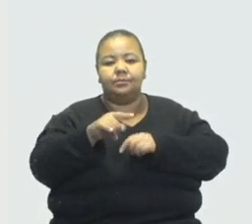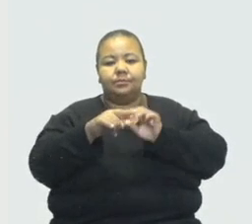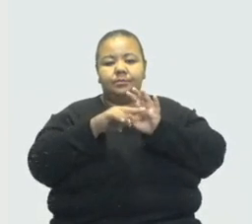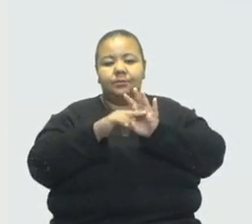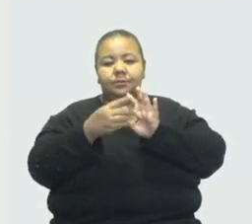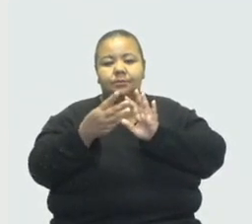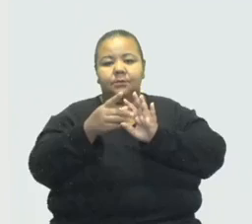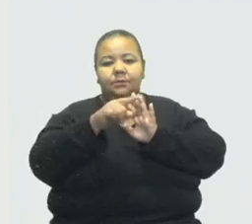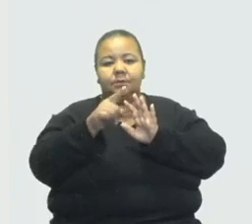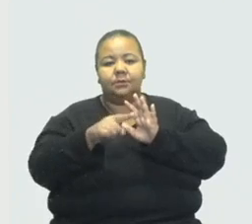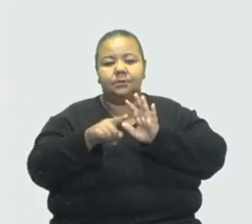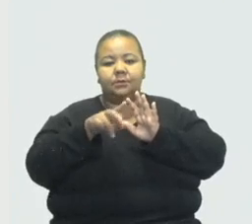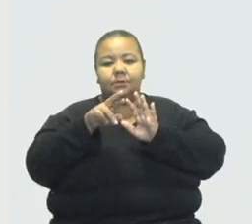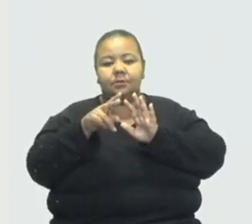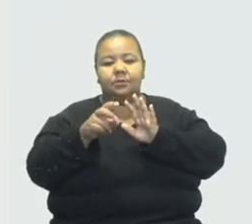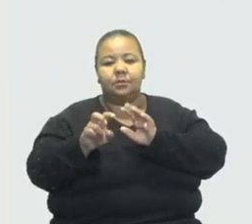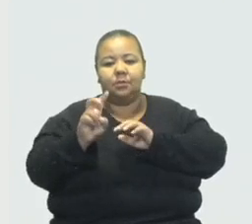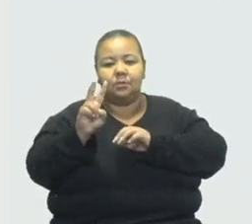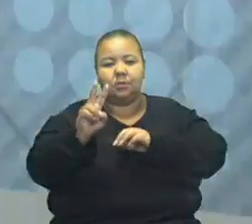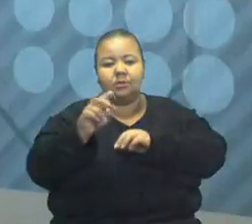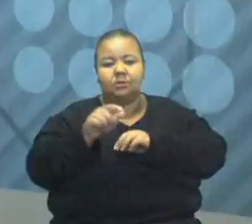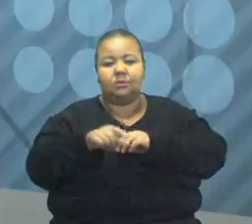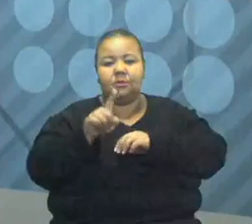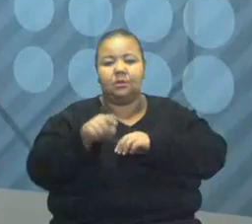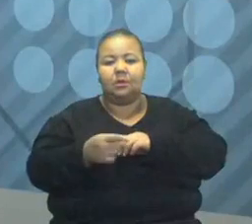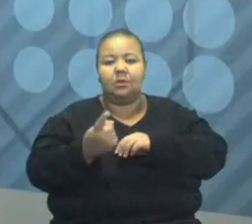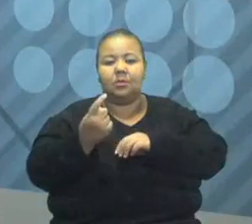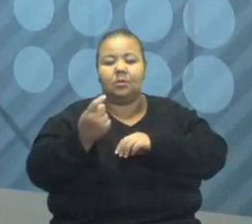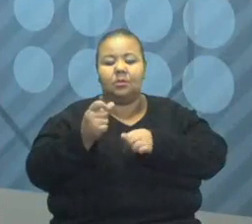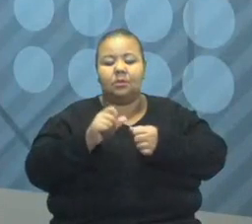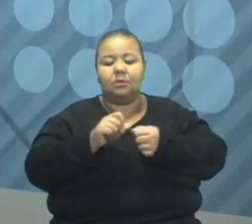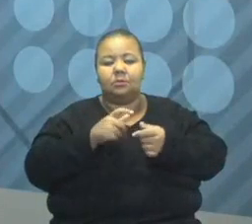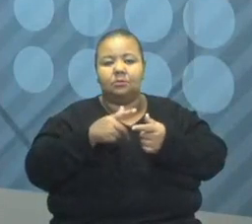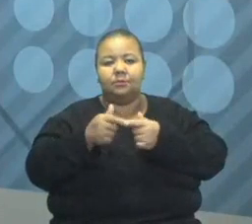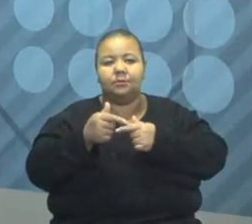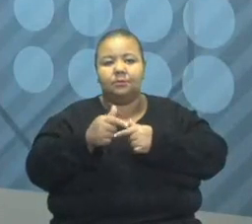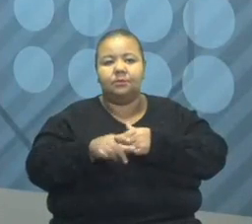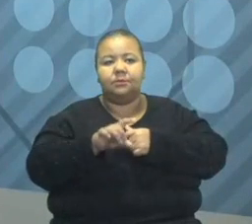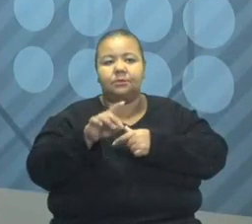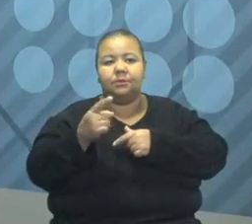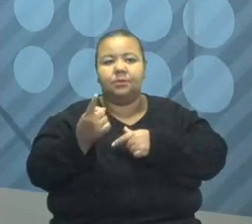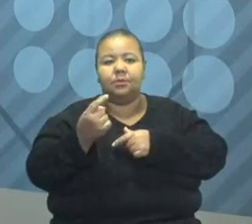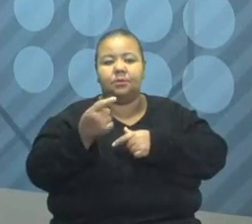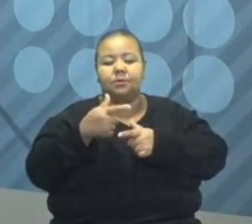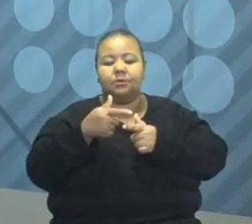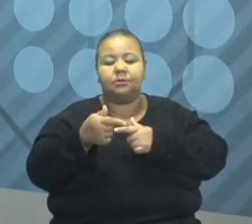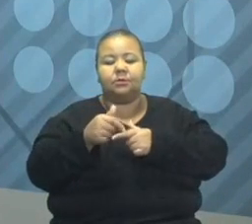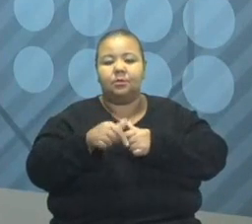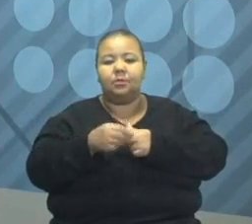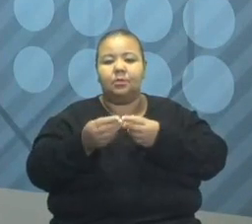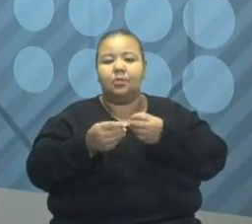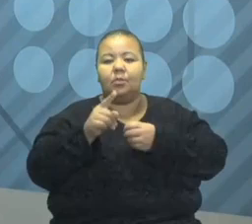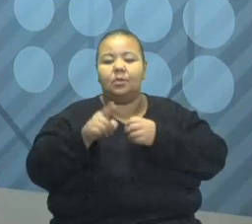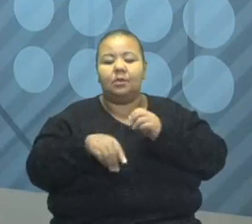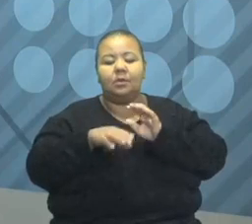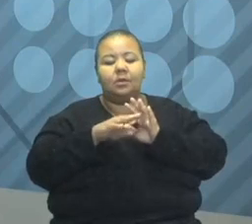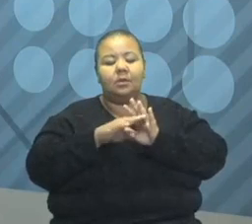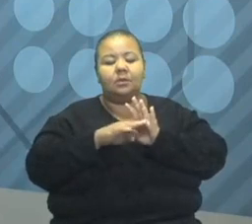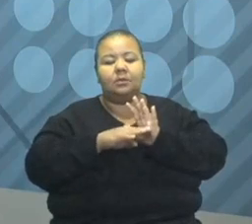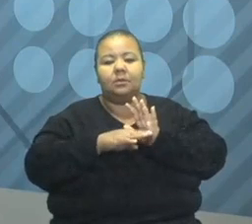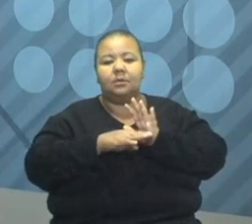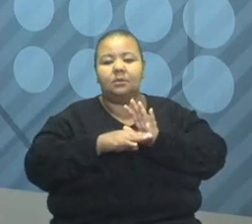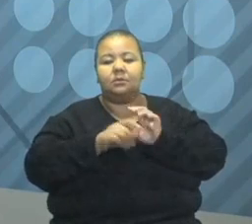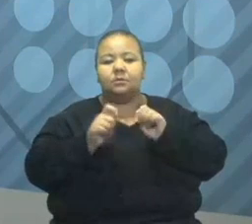e z igual a 2. Não é uma única solução? Se esse sistema apresenta uma única solução, como ele pode ser classificado? Ele pode